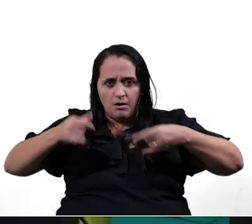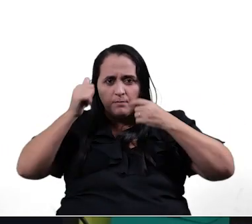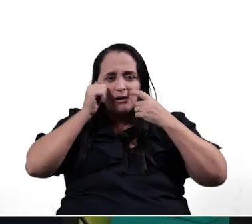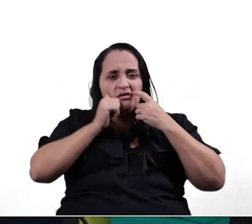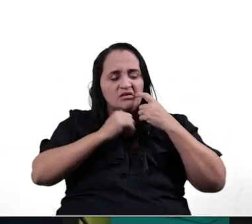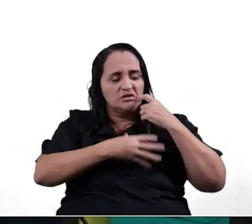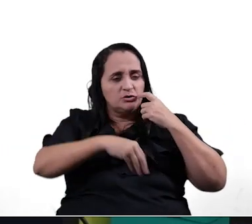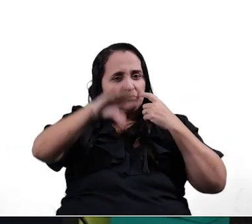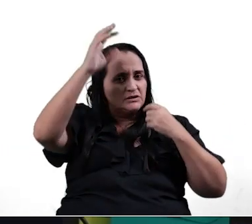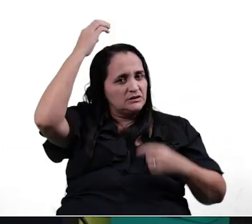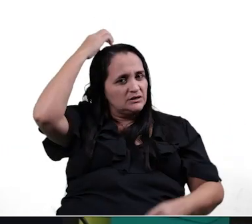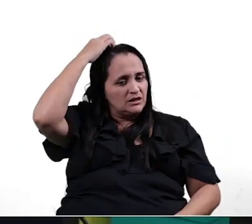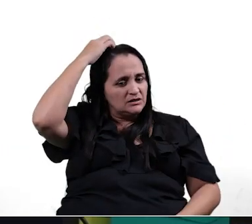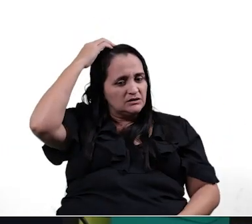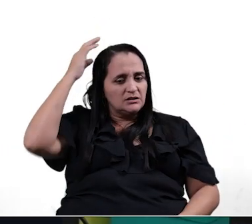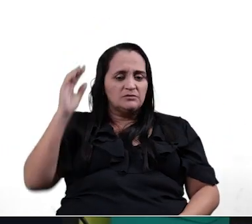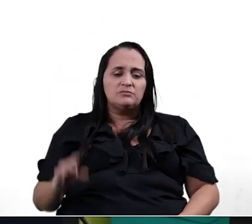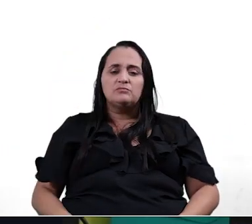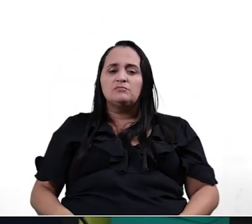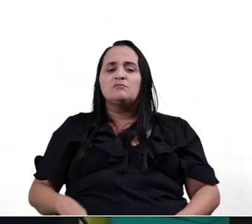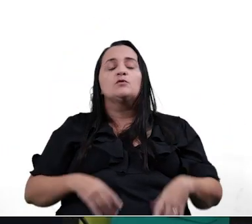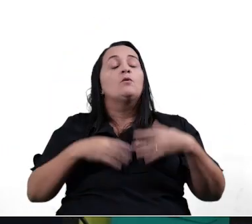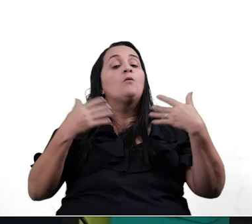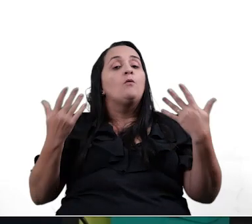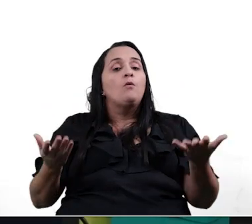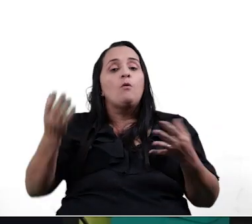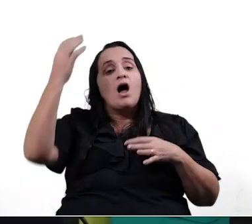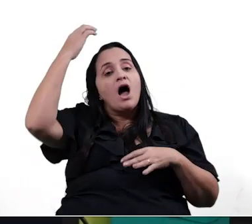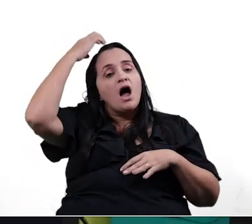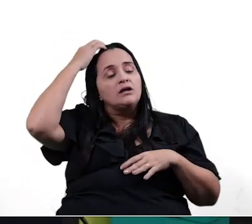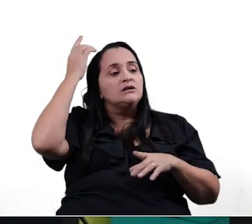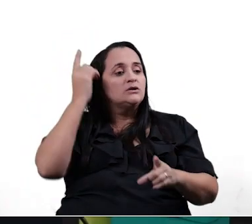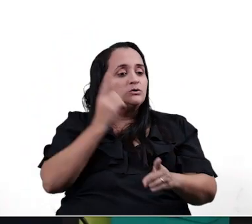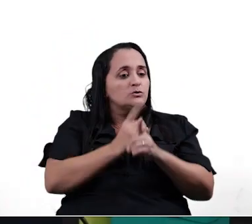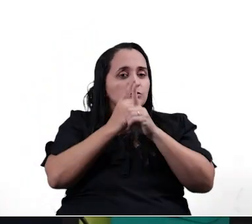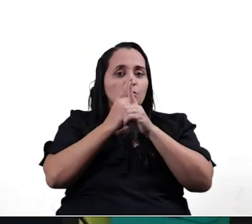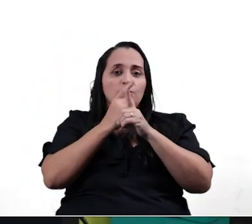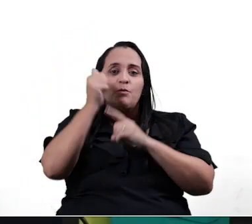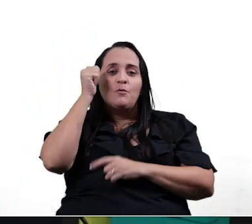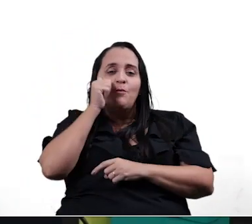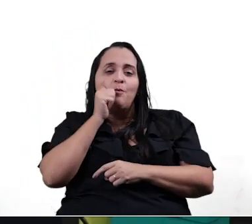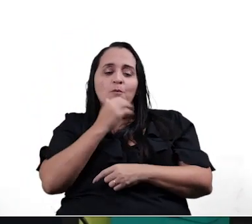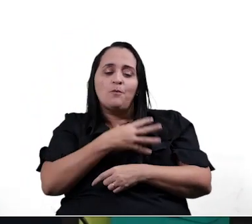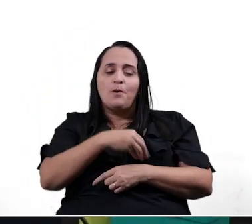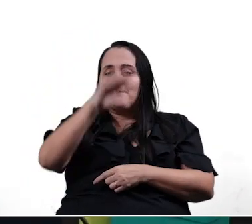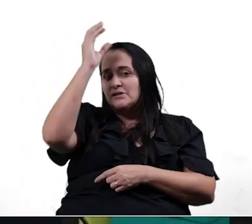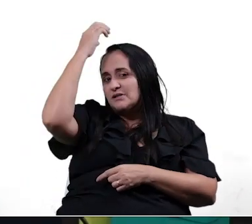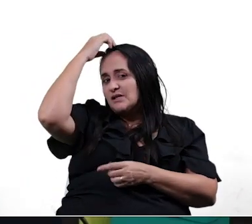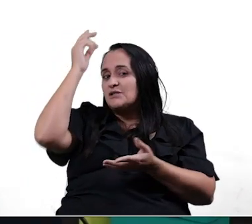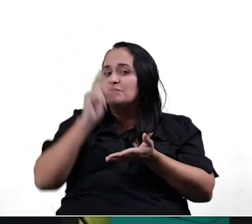falando de uma rainha que descobriu uma princesa de verdade ou está falando só da família real e seu